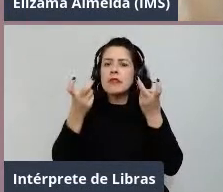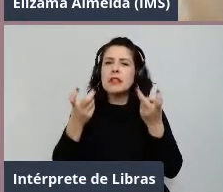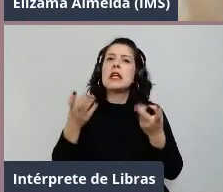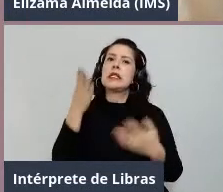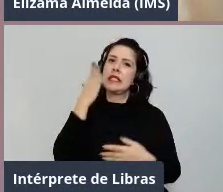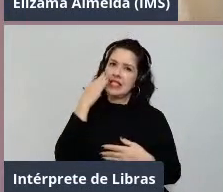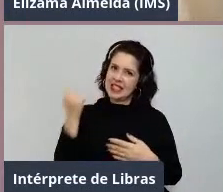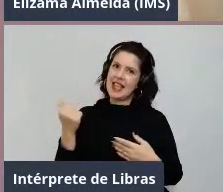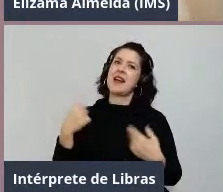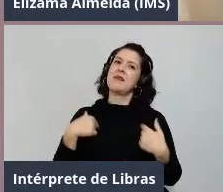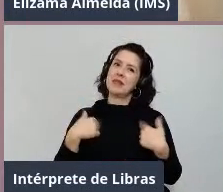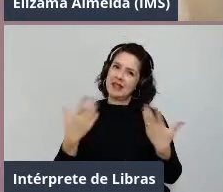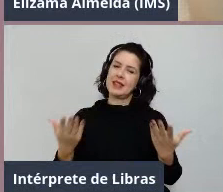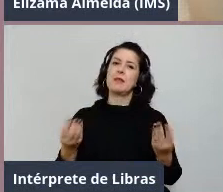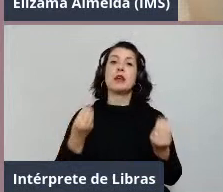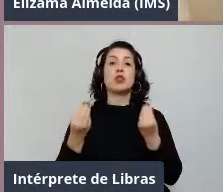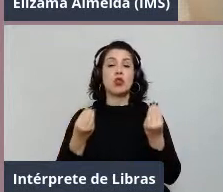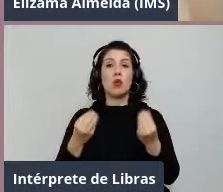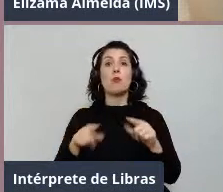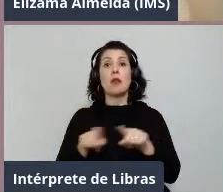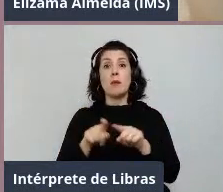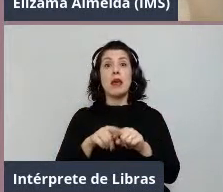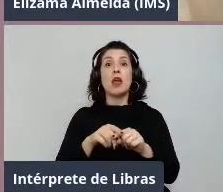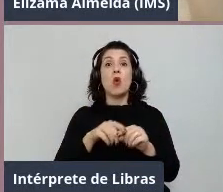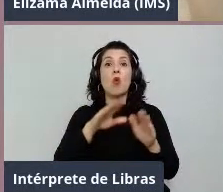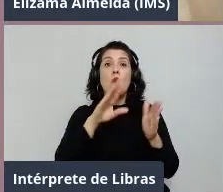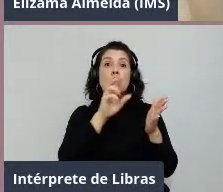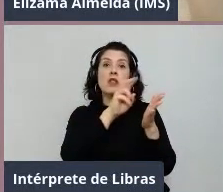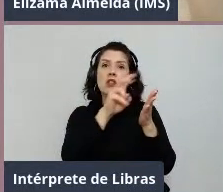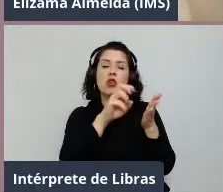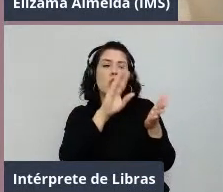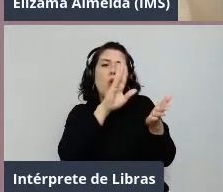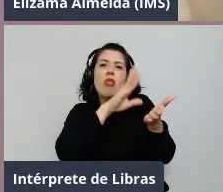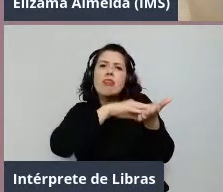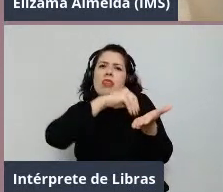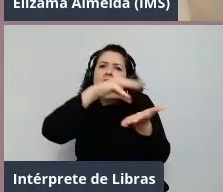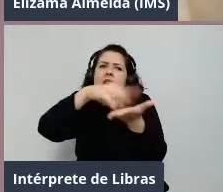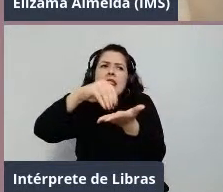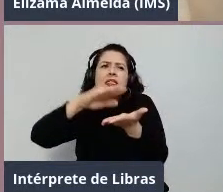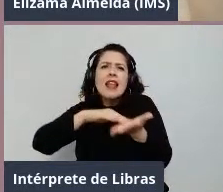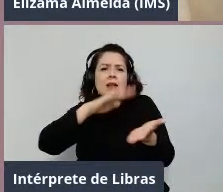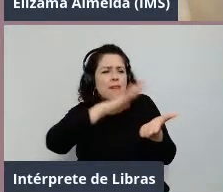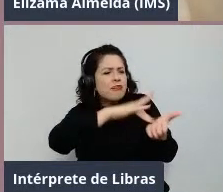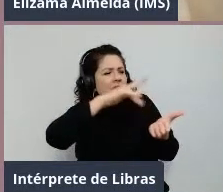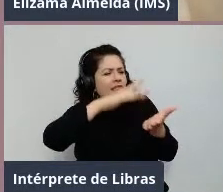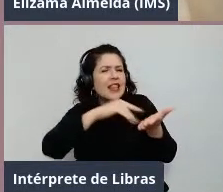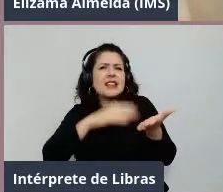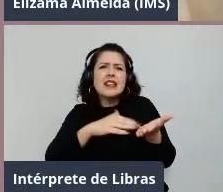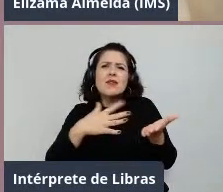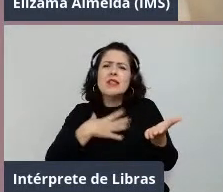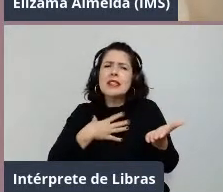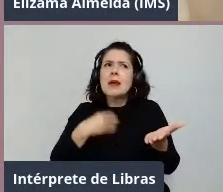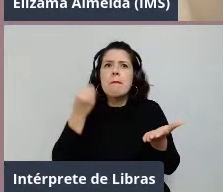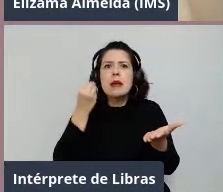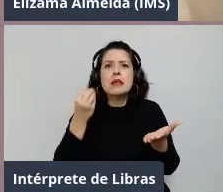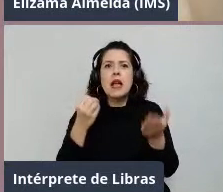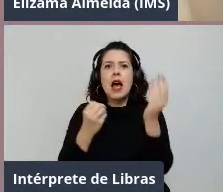É um universo também do sentido do tato, em que você toca o material, em que você está com a mão na